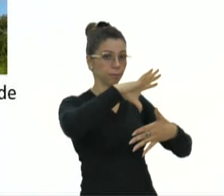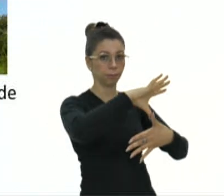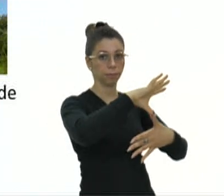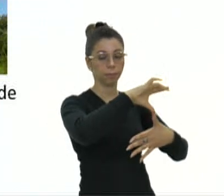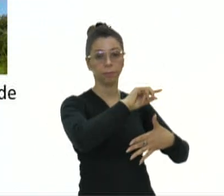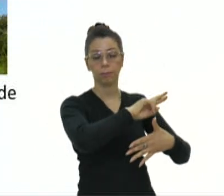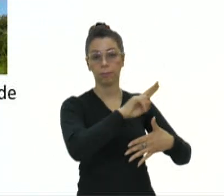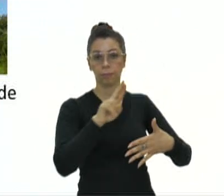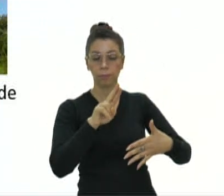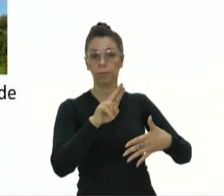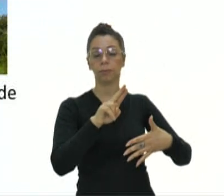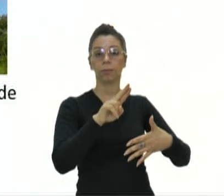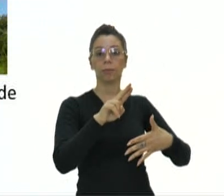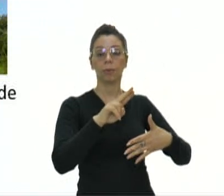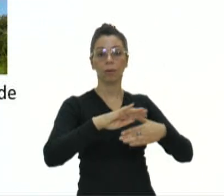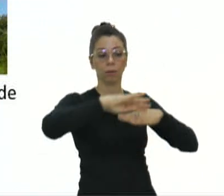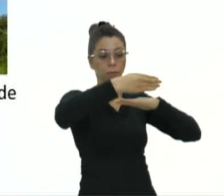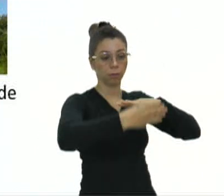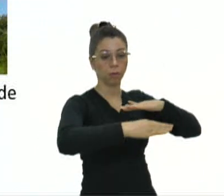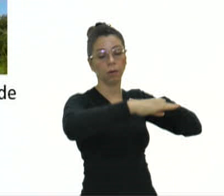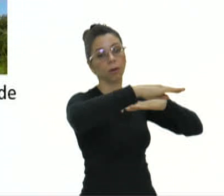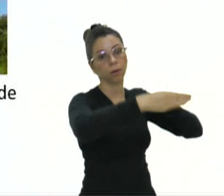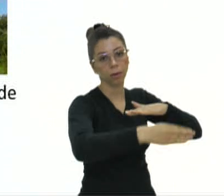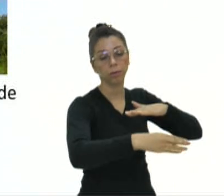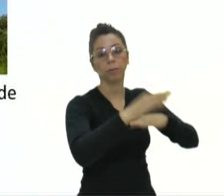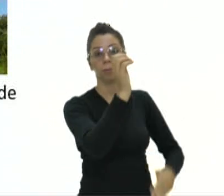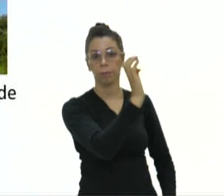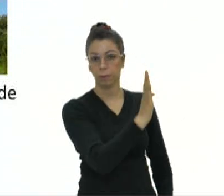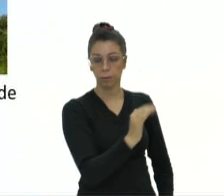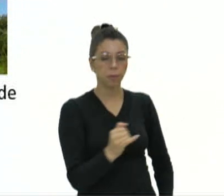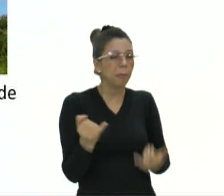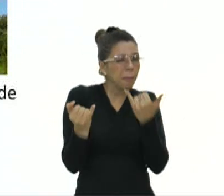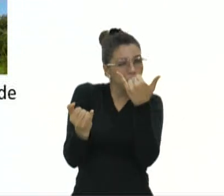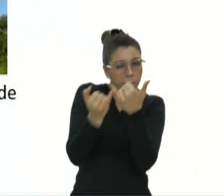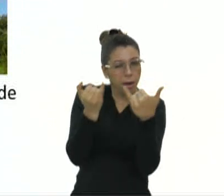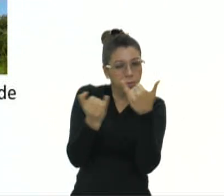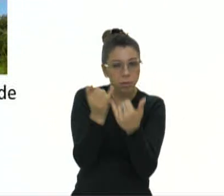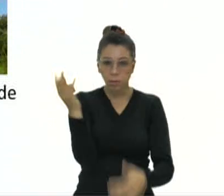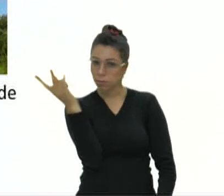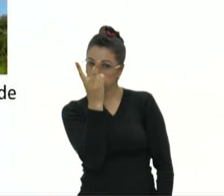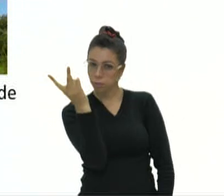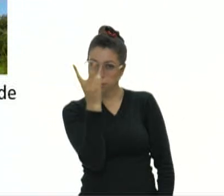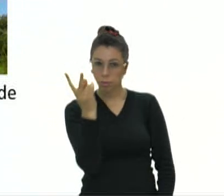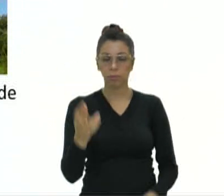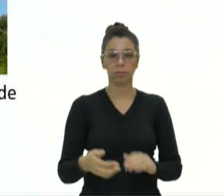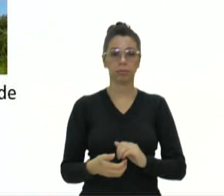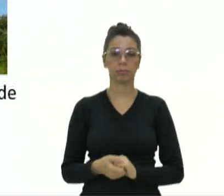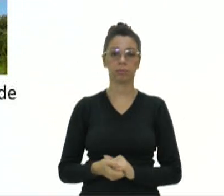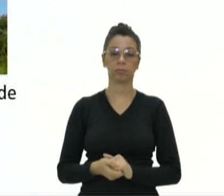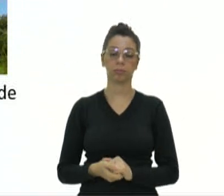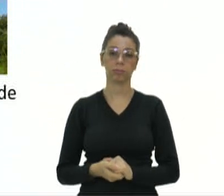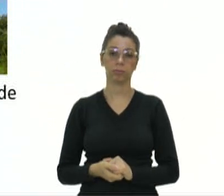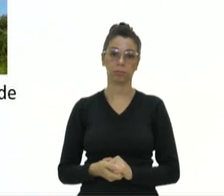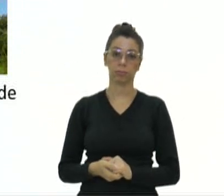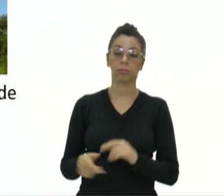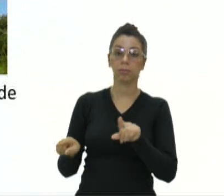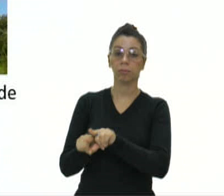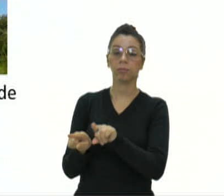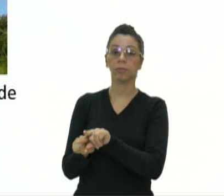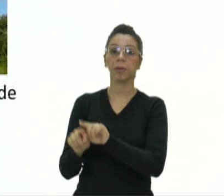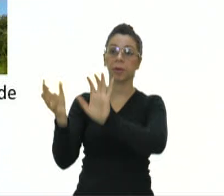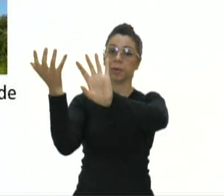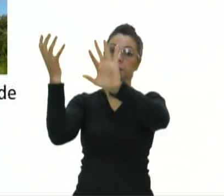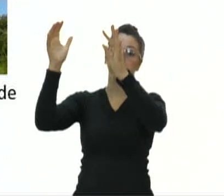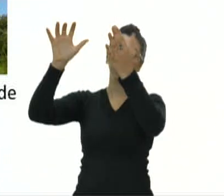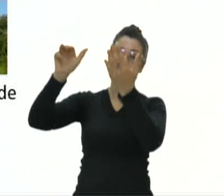por exemplo, como Cerrado brasileiro, muito equivalente, parecida. Nós vamos ter também a região de clima